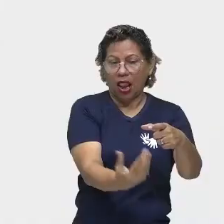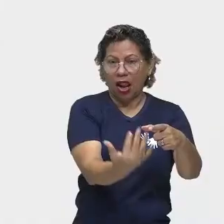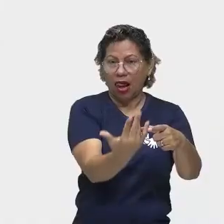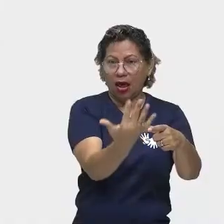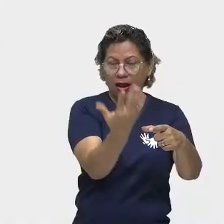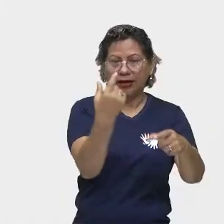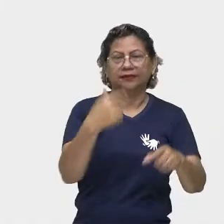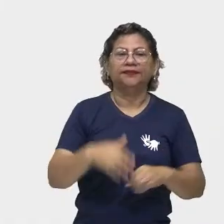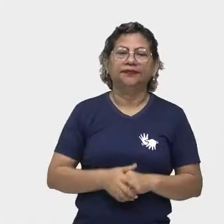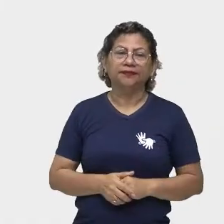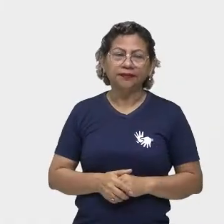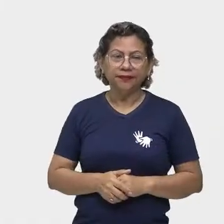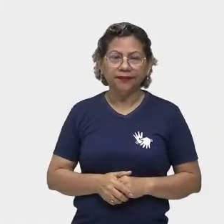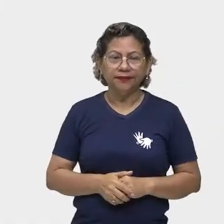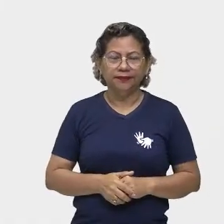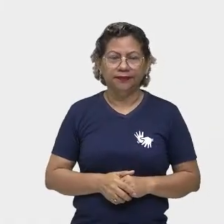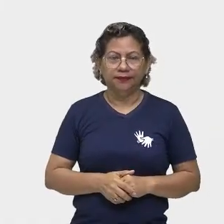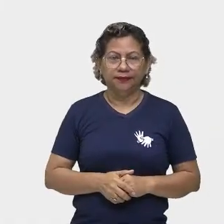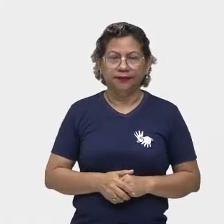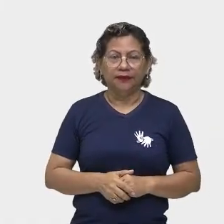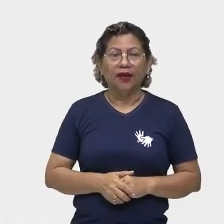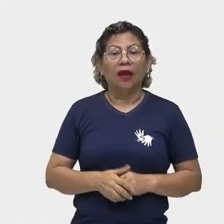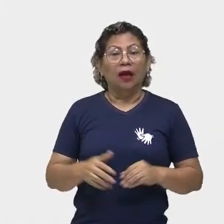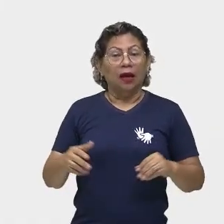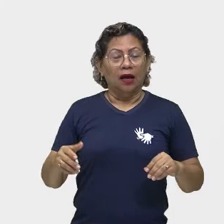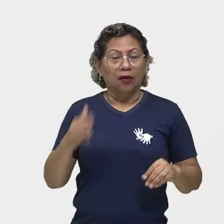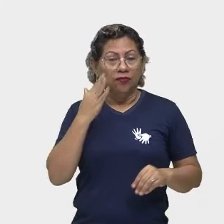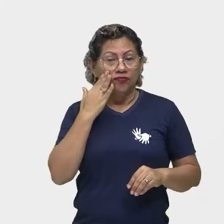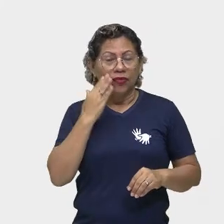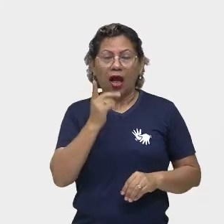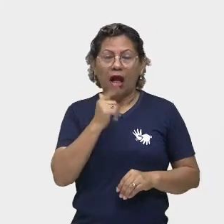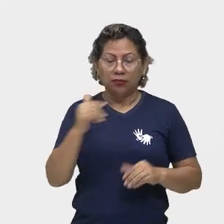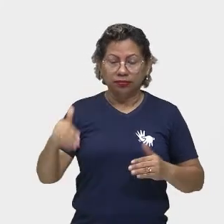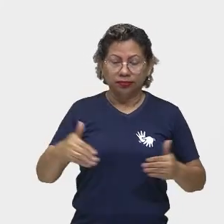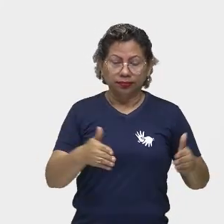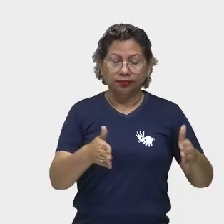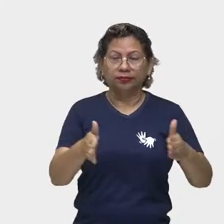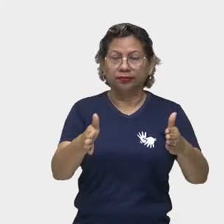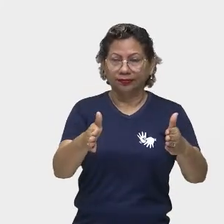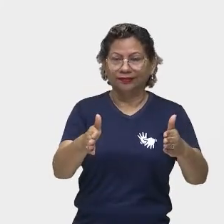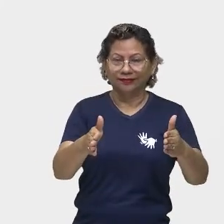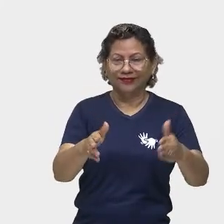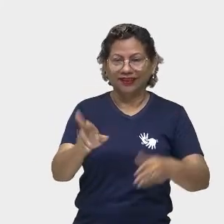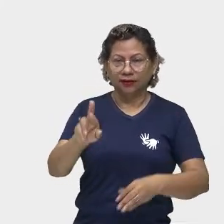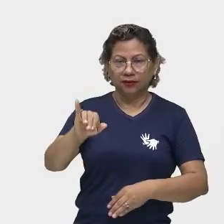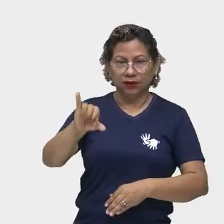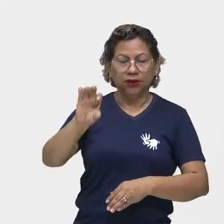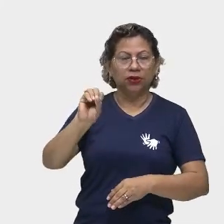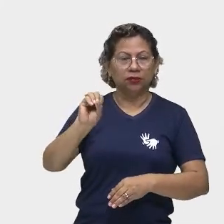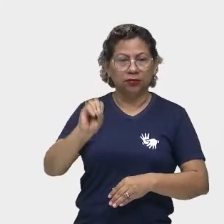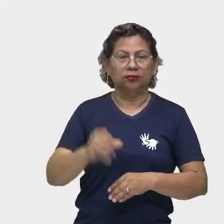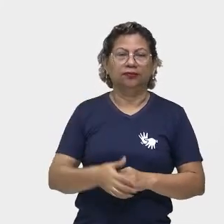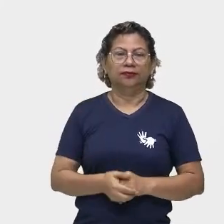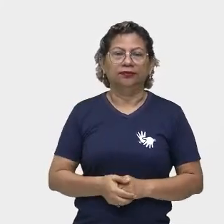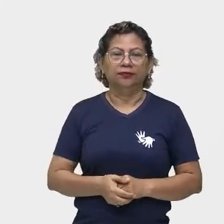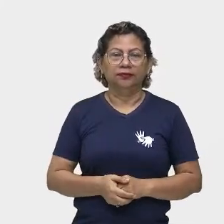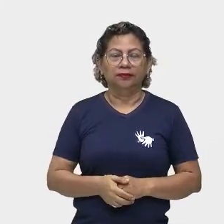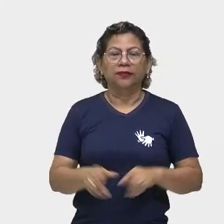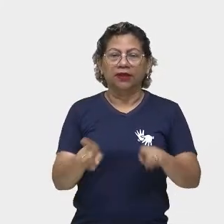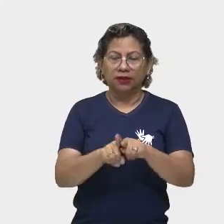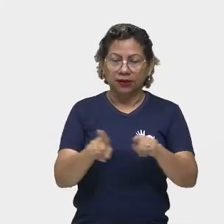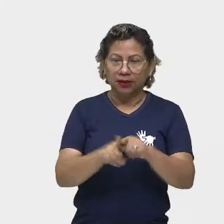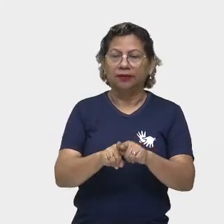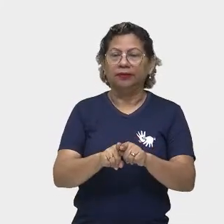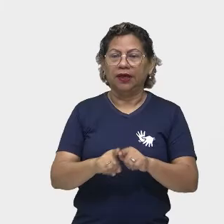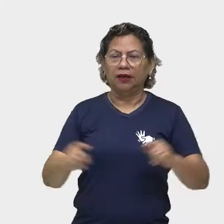dos rios e dos oceanos. Essa imagem representa para a gente somente a água dos rios, né? A gente tem uma representação ali do rio. Mas tanto a água